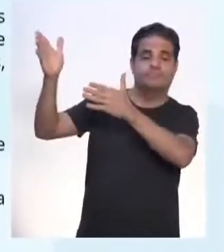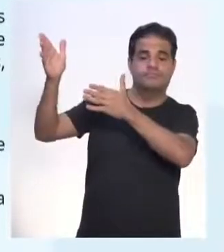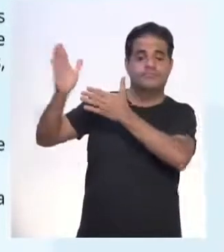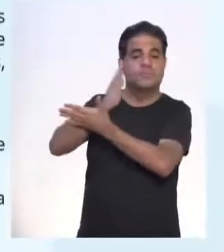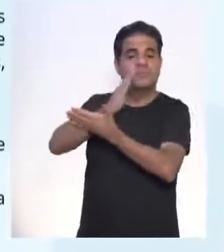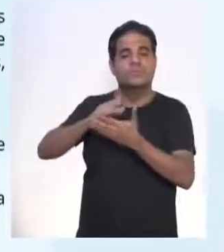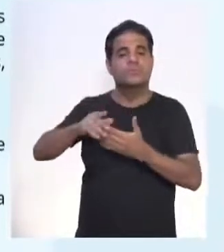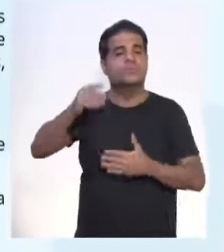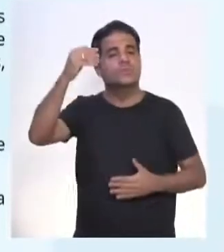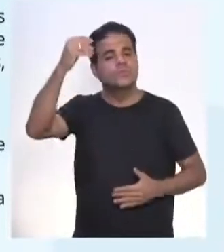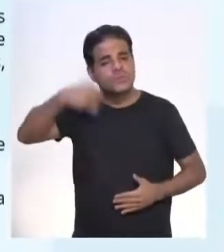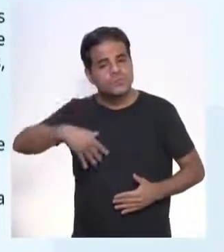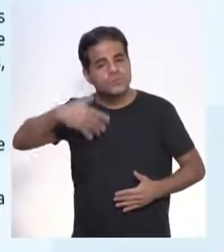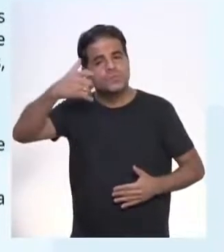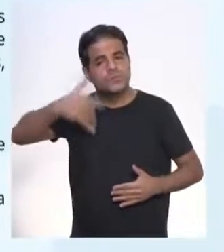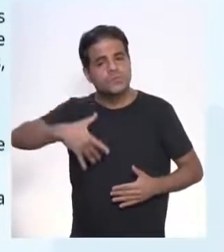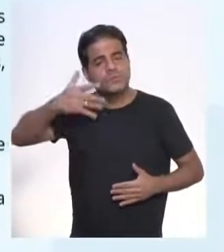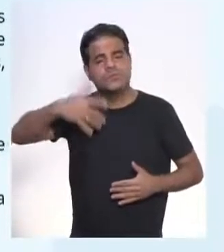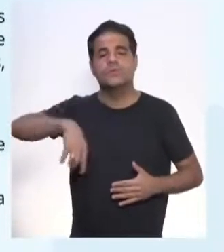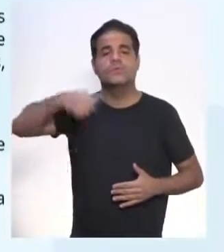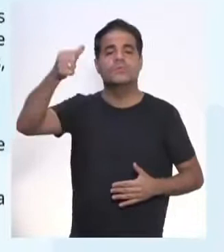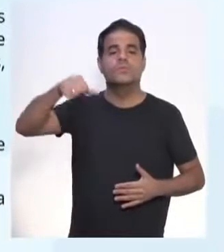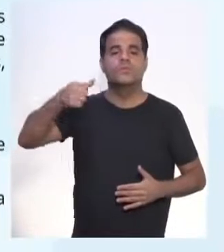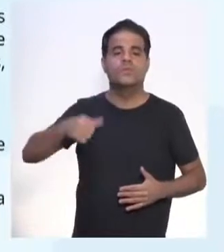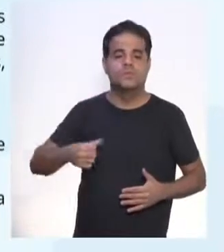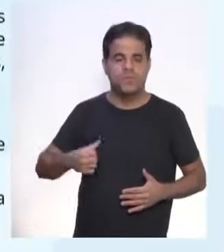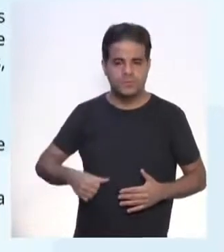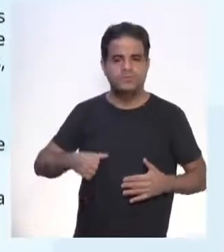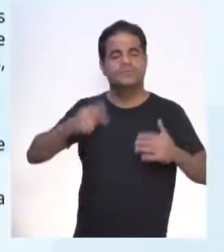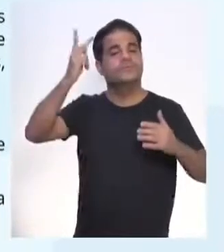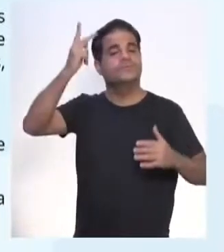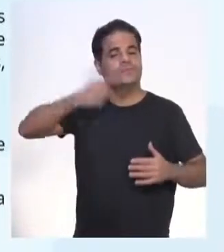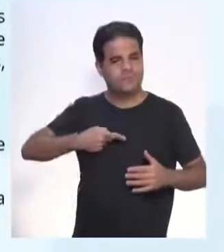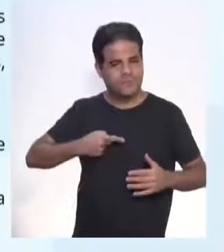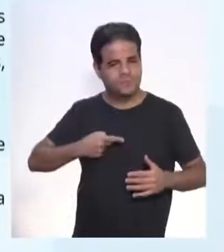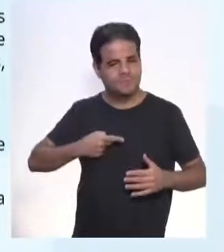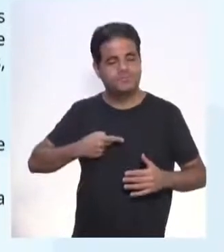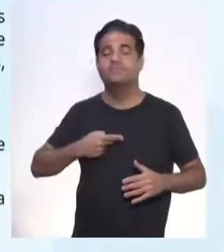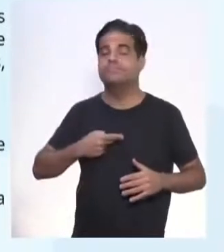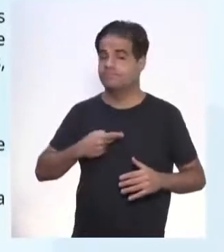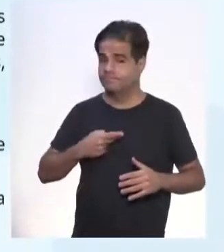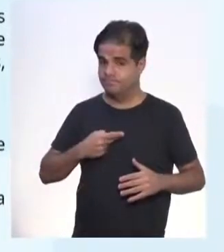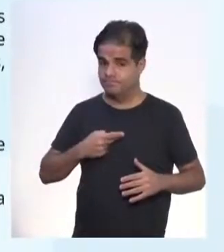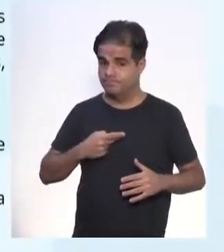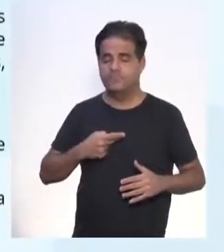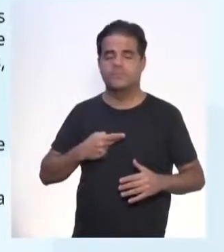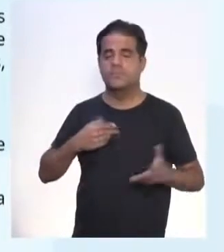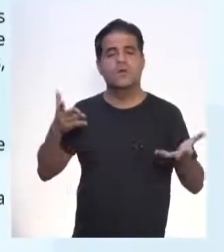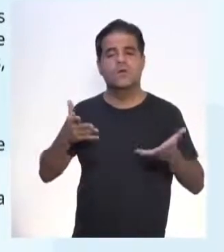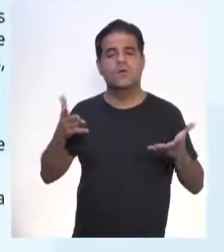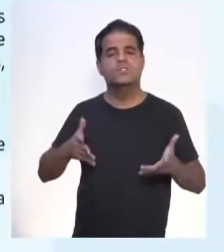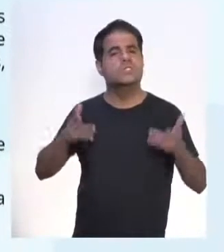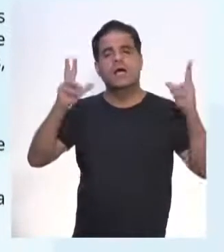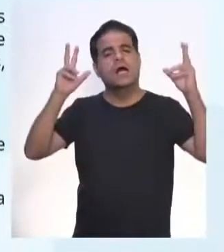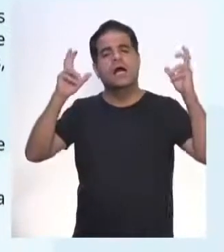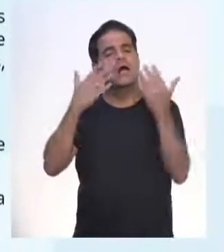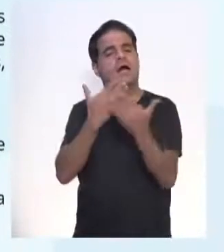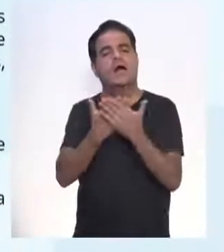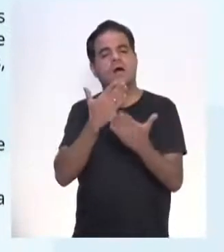algumas rubricas que dizem respeito à avaliação pessoal. Então, sobre a aula de